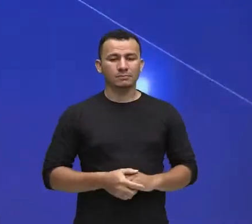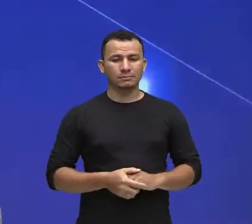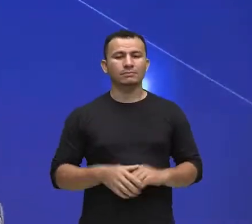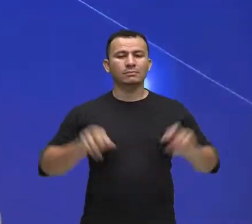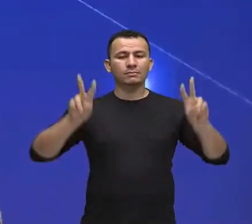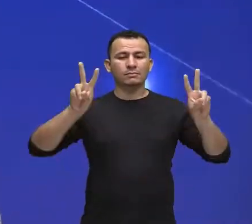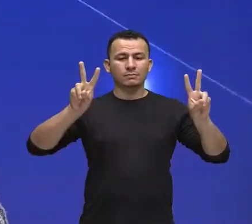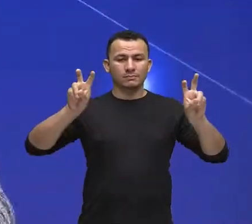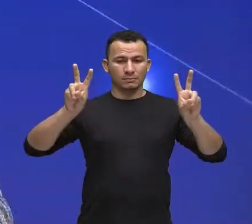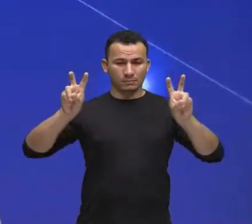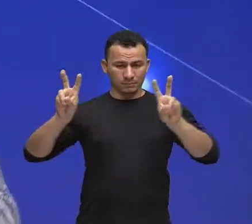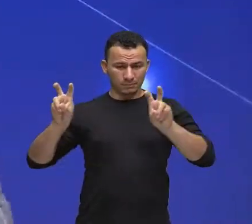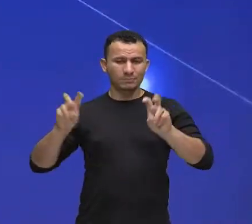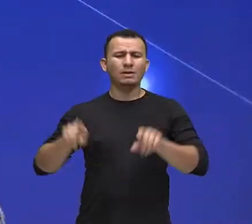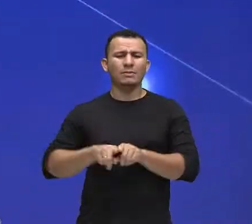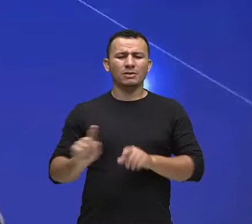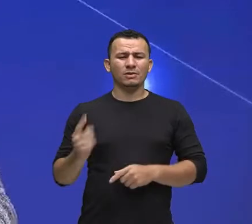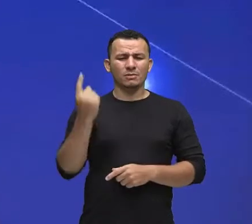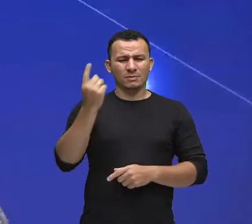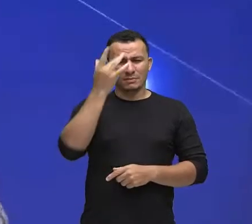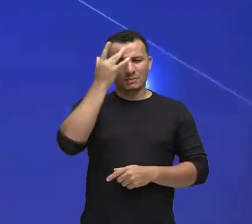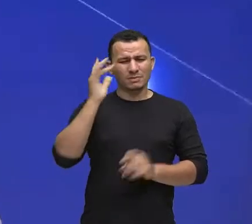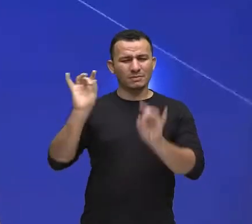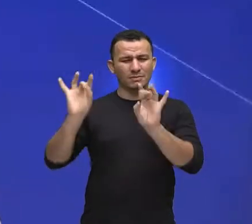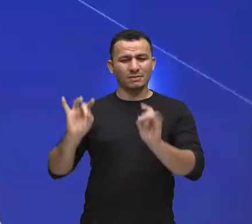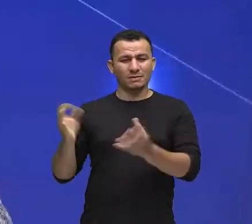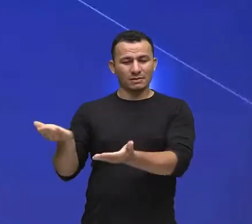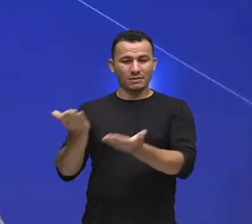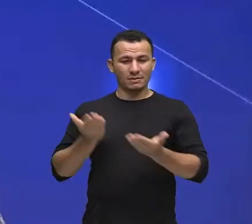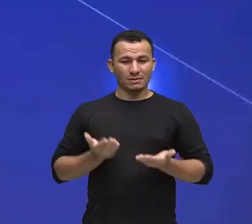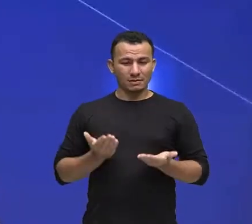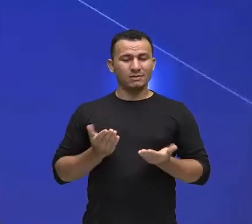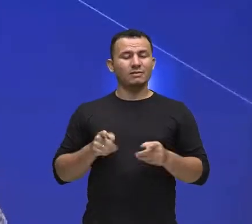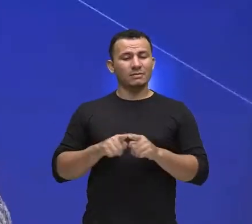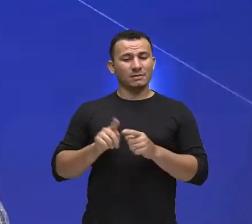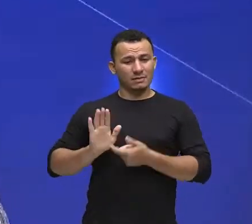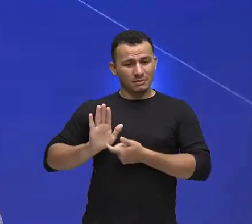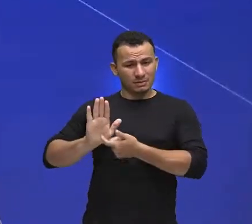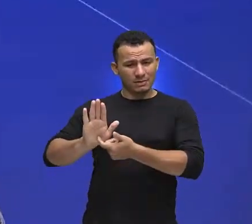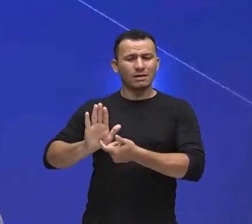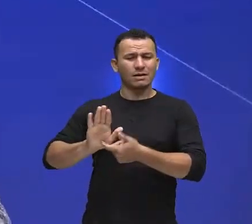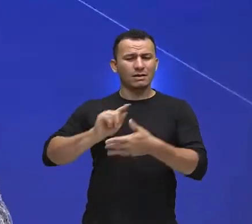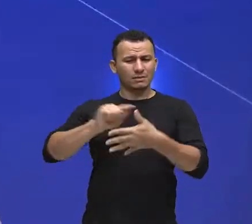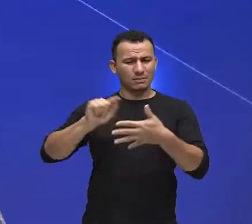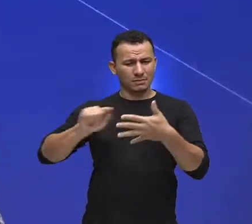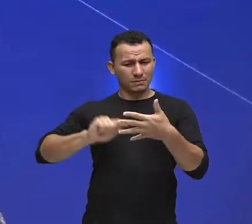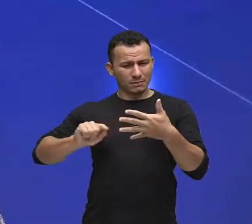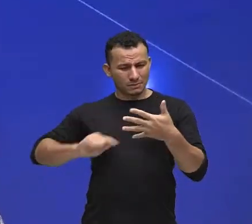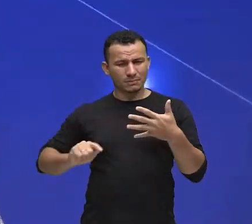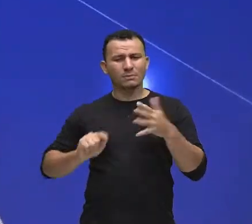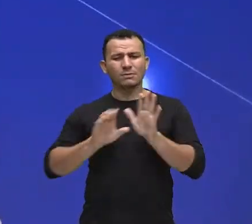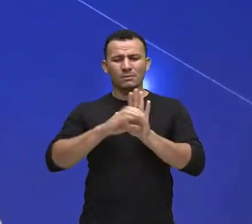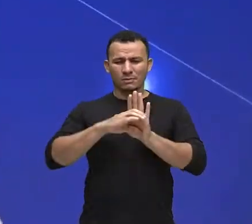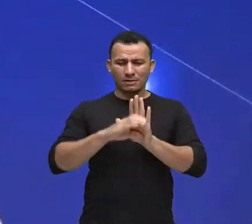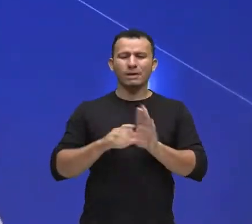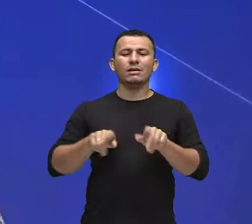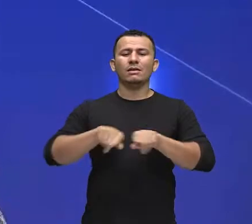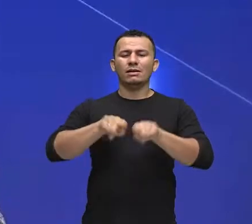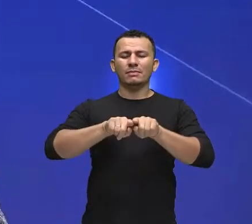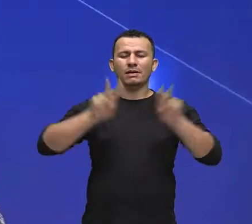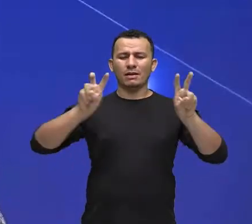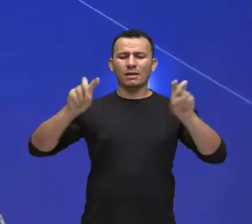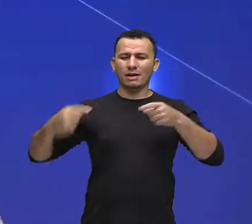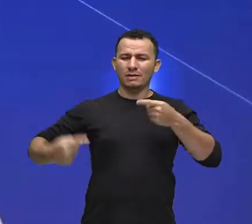temas com um convidado especial, como sempre, apresentando para vocês alguns conceitos, trazendo algumas